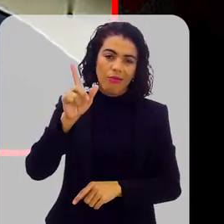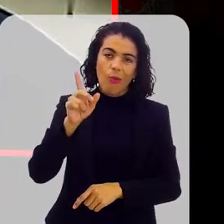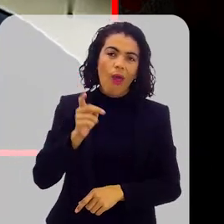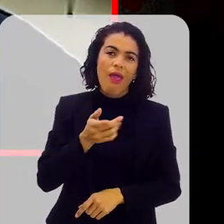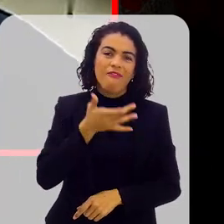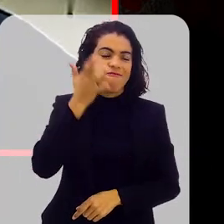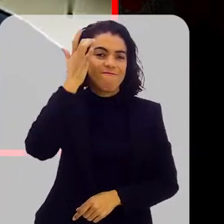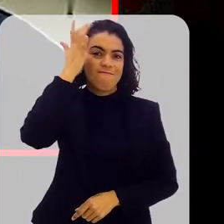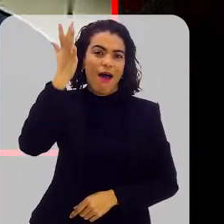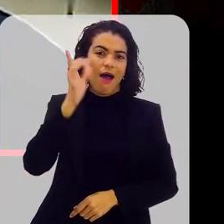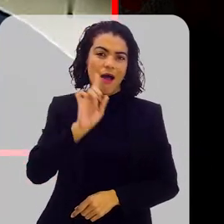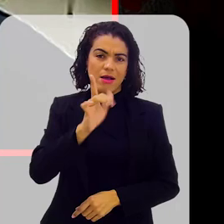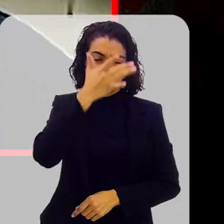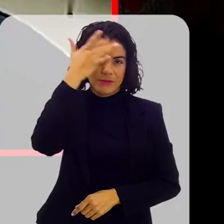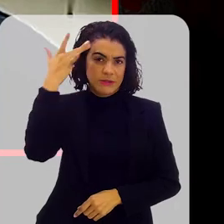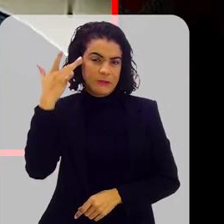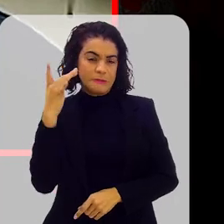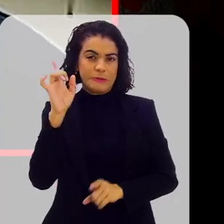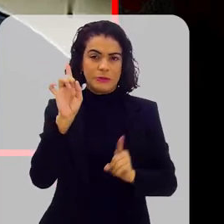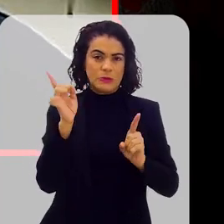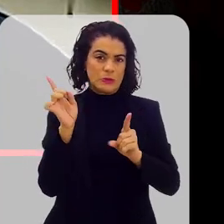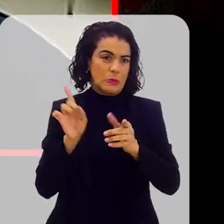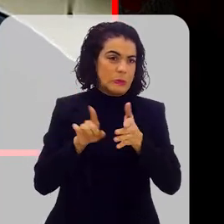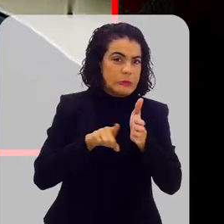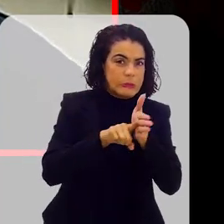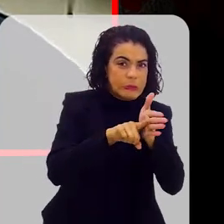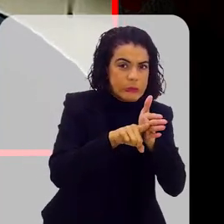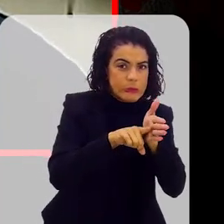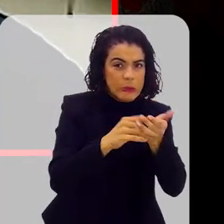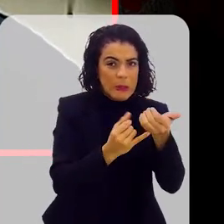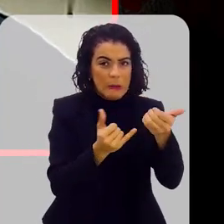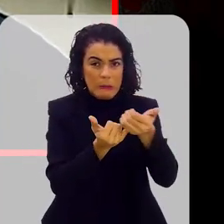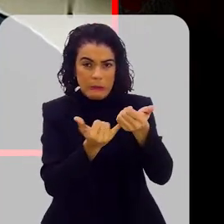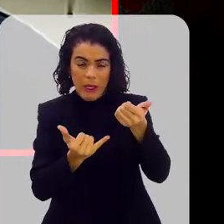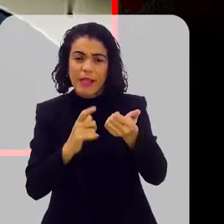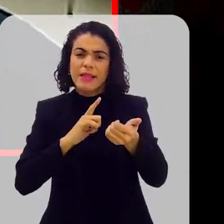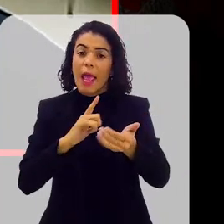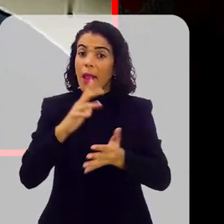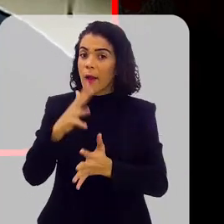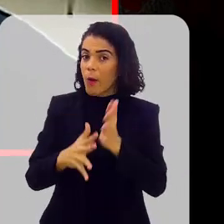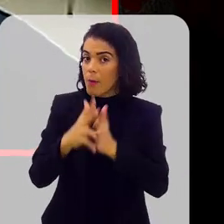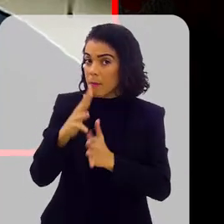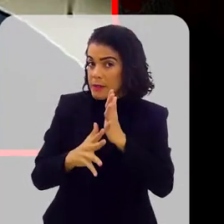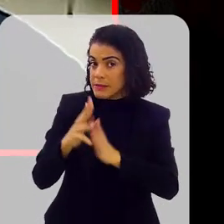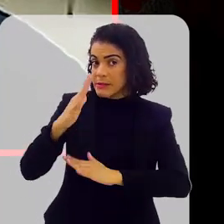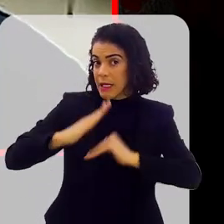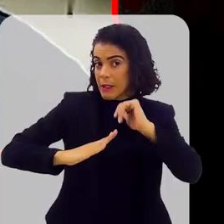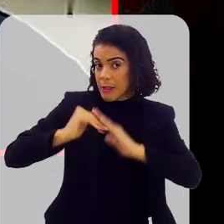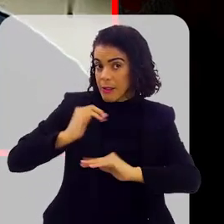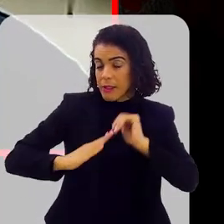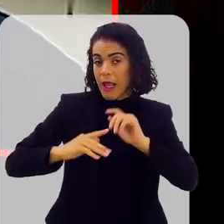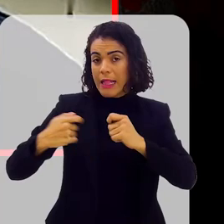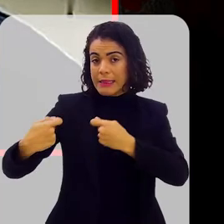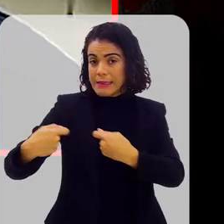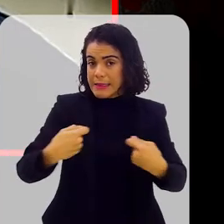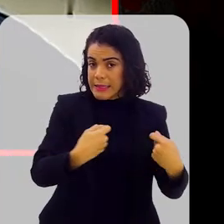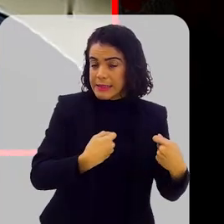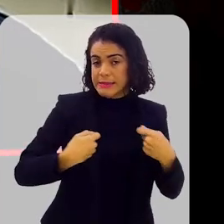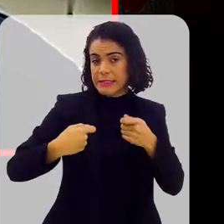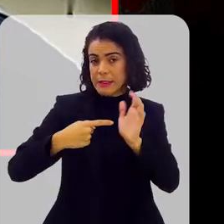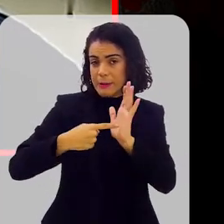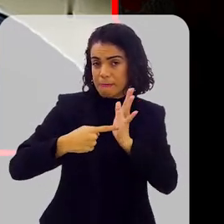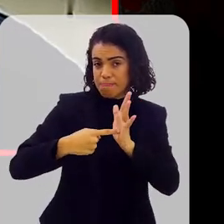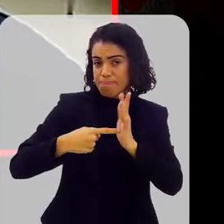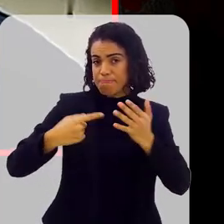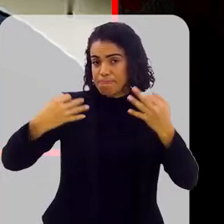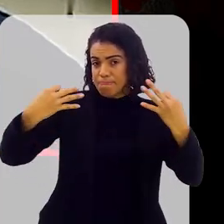sempre é tão fácil, né, as pessoas terem acesso ao exame. O exame com alguma complexidade técnica, necessidade